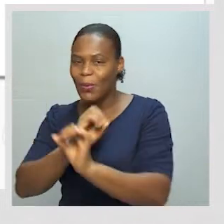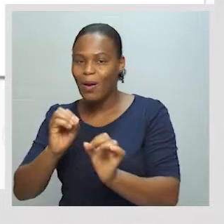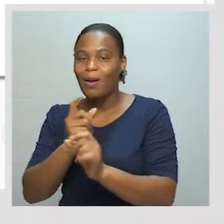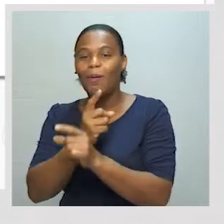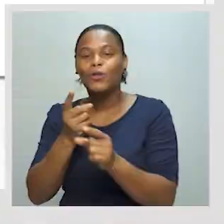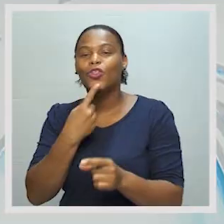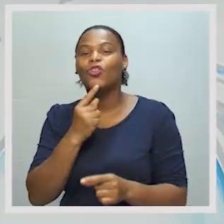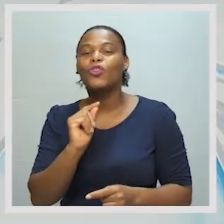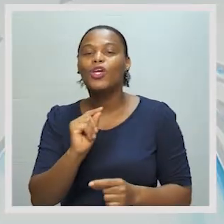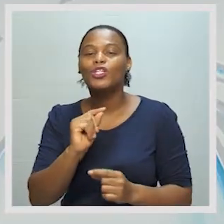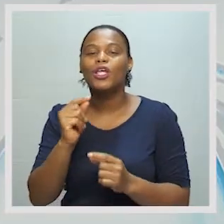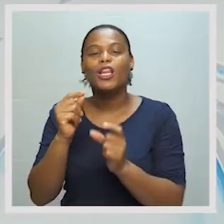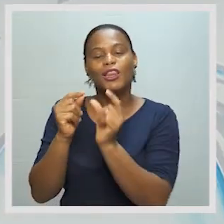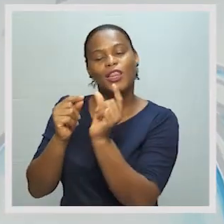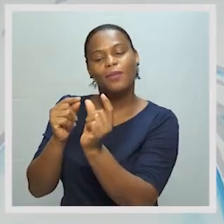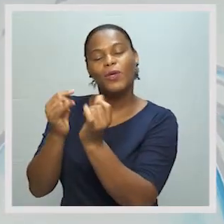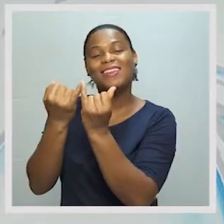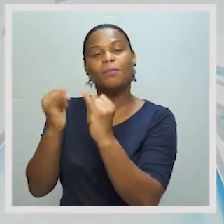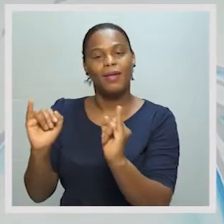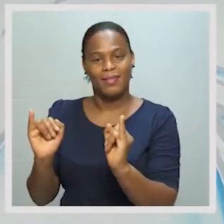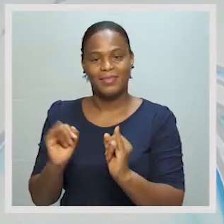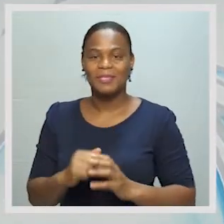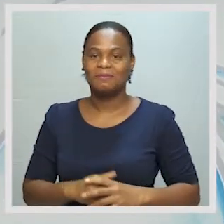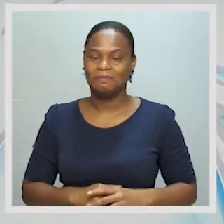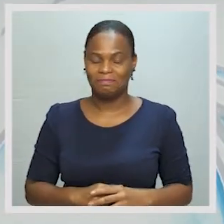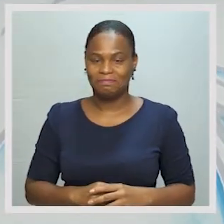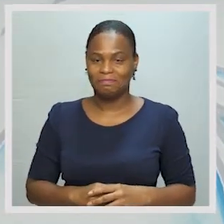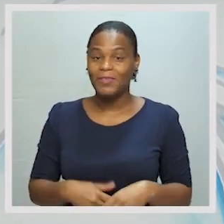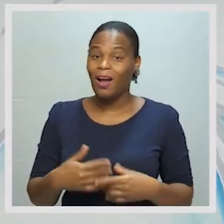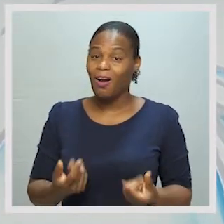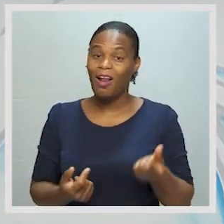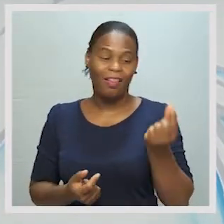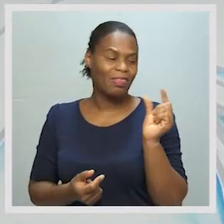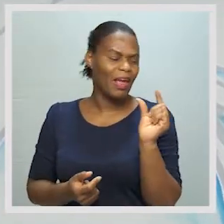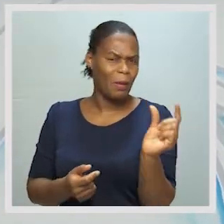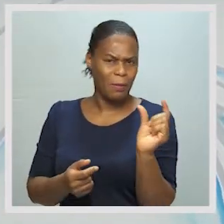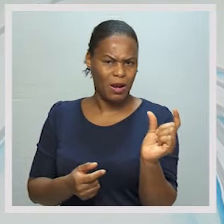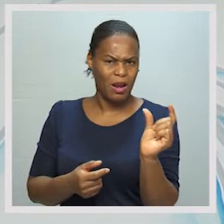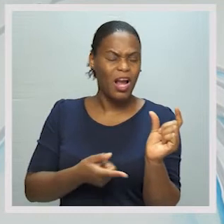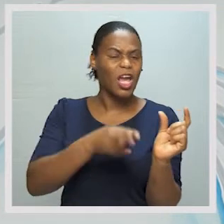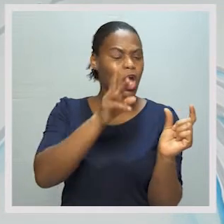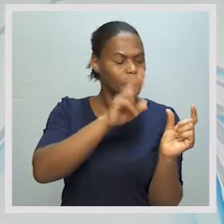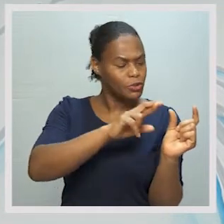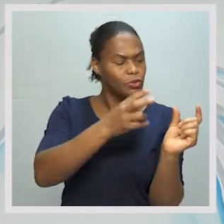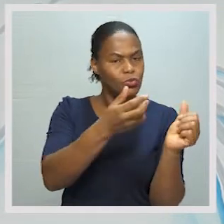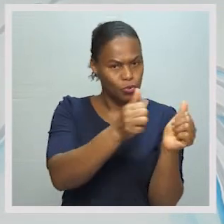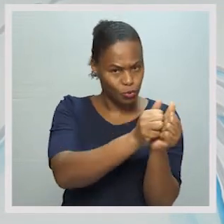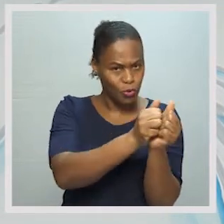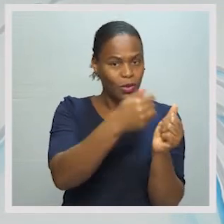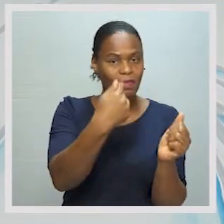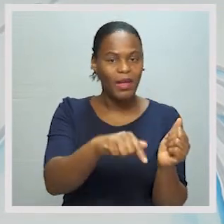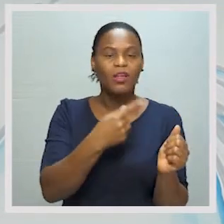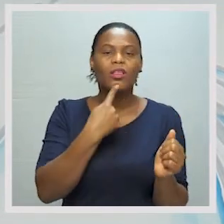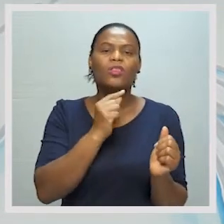são chamados de termos independentes. E os termos que têm incógnita